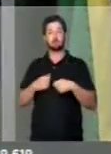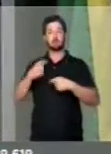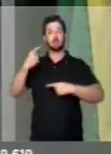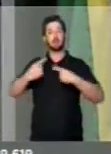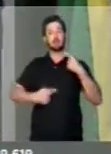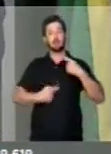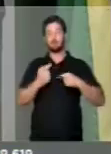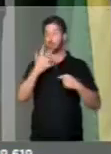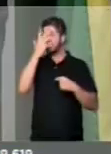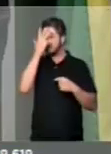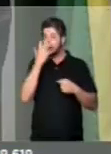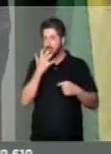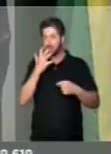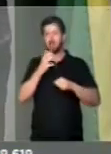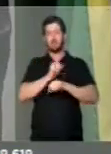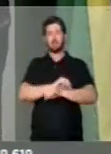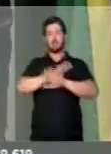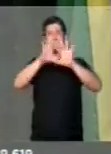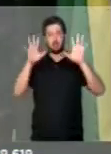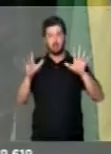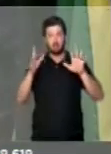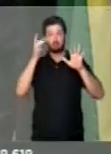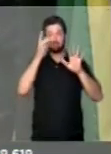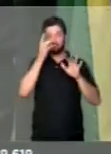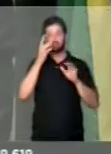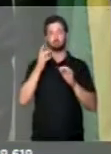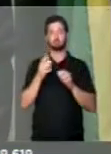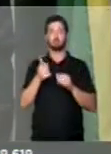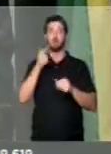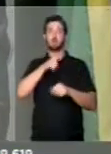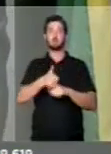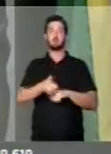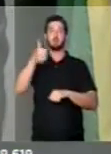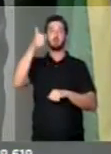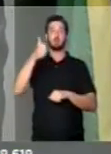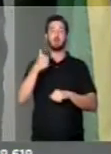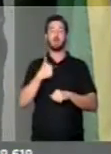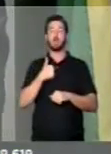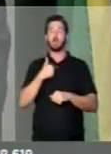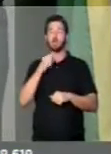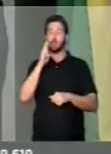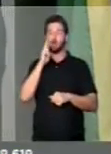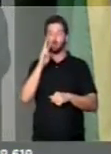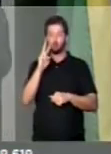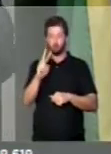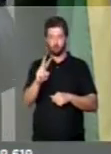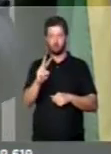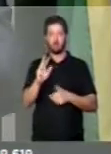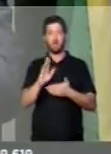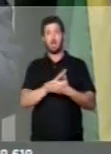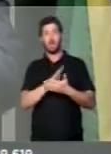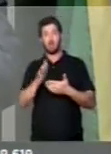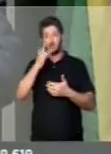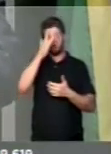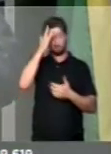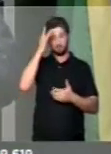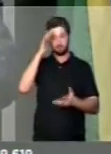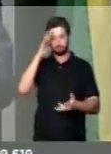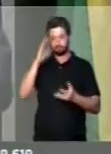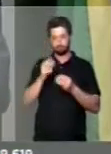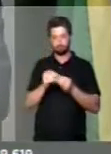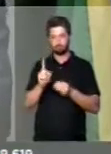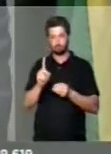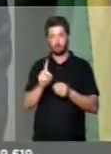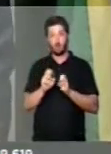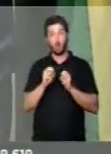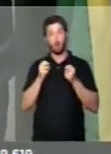um debate sério, franco, para ser aprimorada. E vejo que alguns, ou por não terem compreendido o que